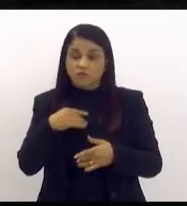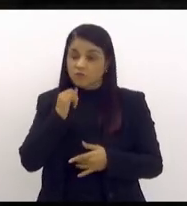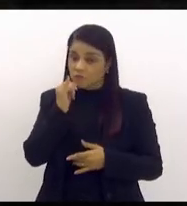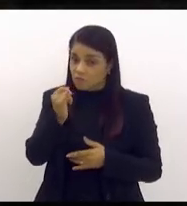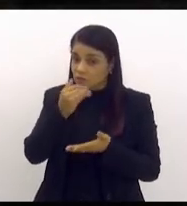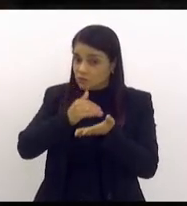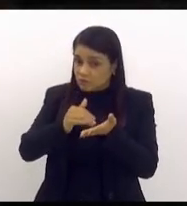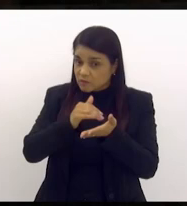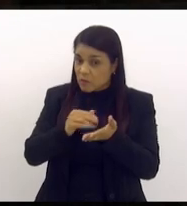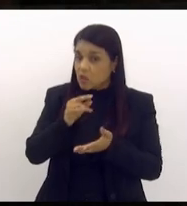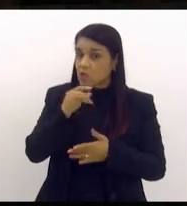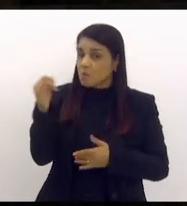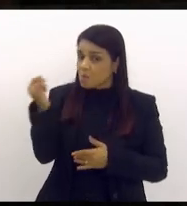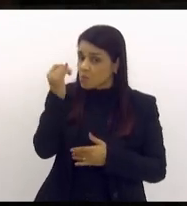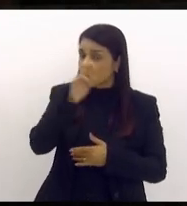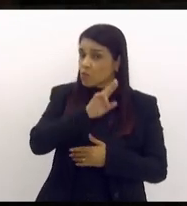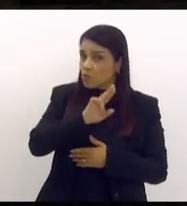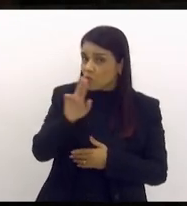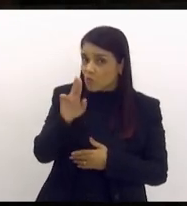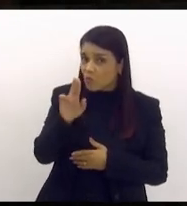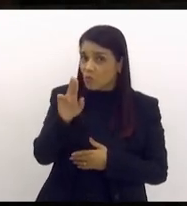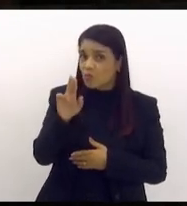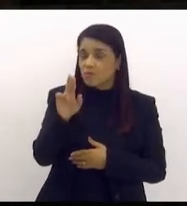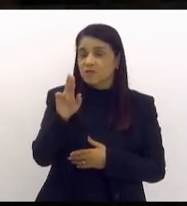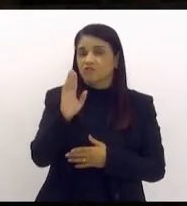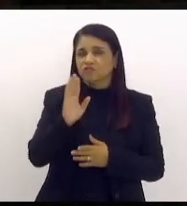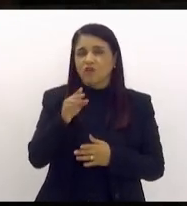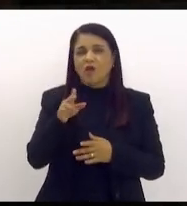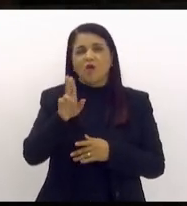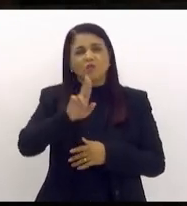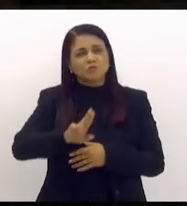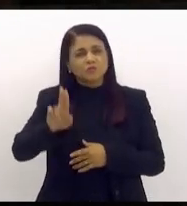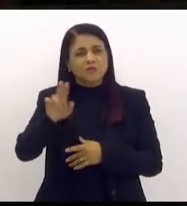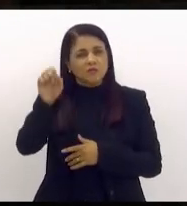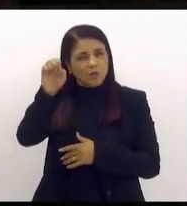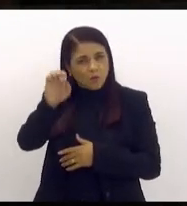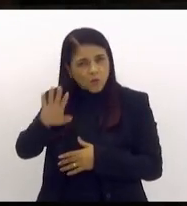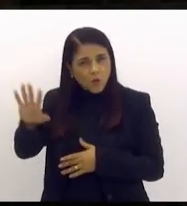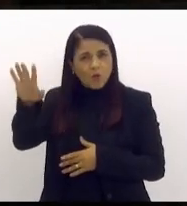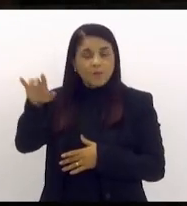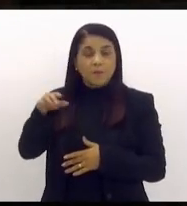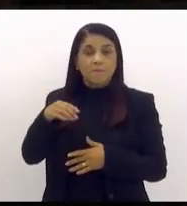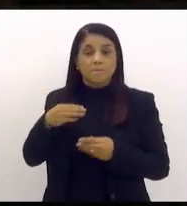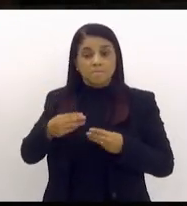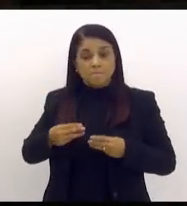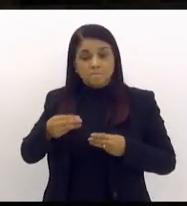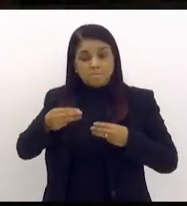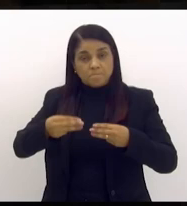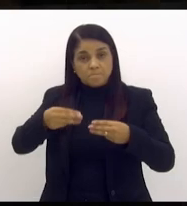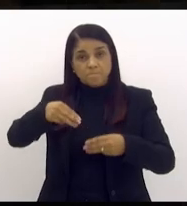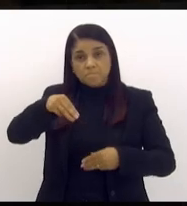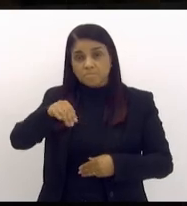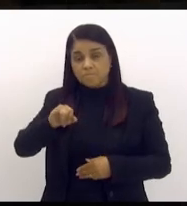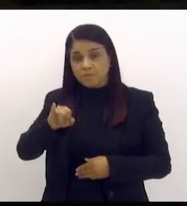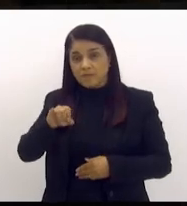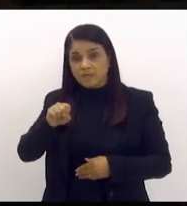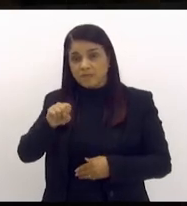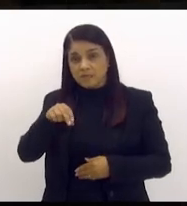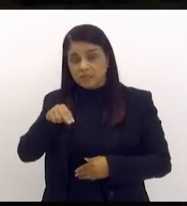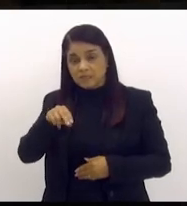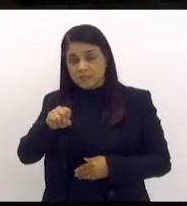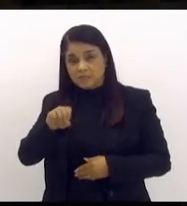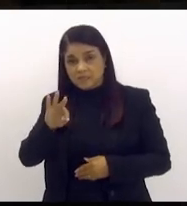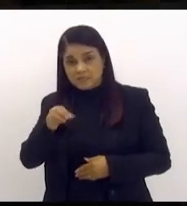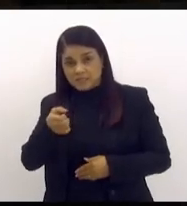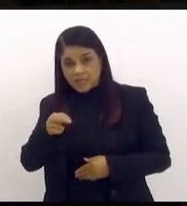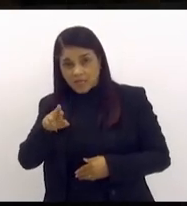um nome que já inclusive é utilizado na Europa na Europa nós temos o ministério da economia do mar e a gente entende